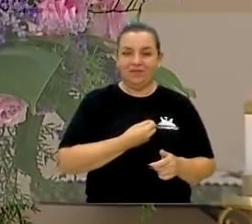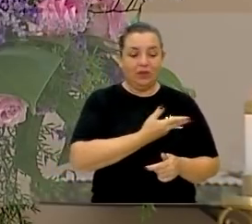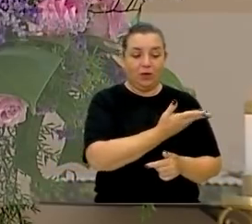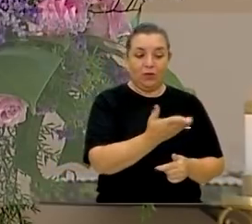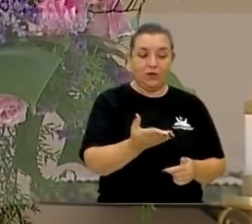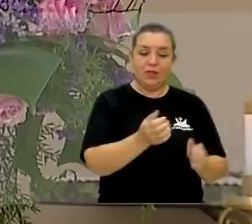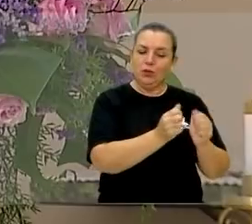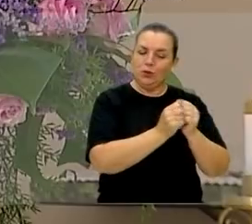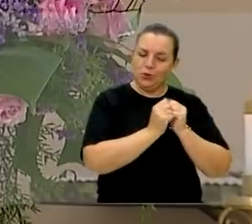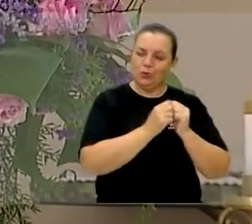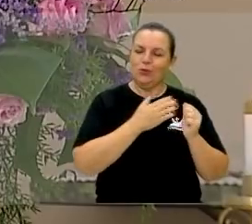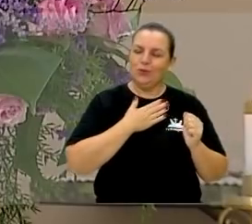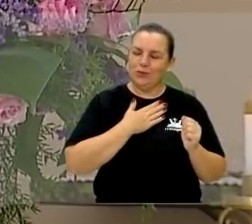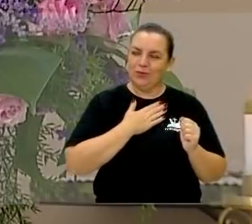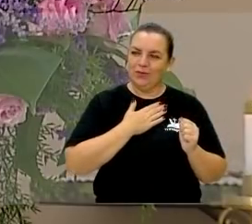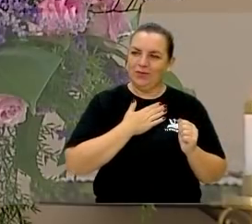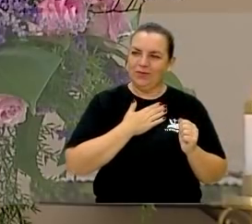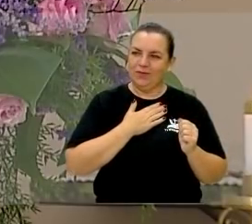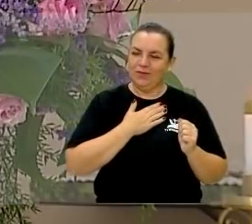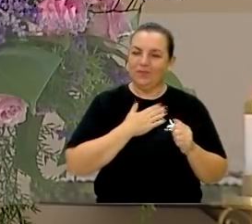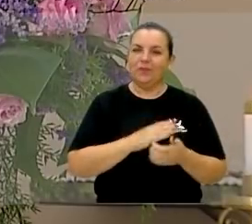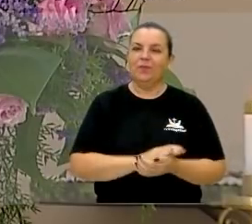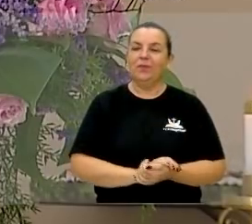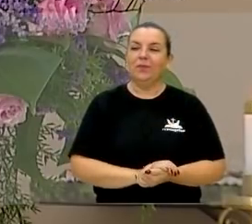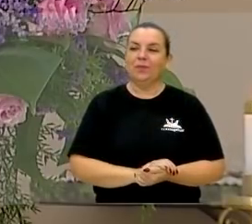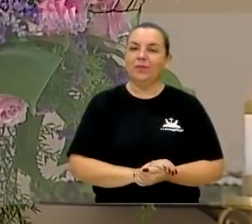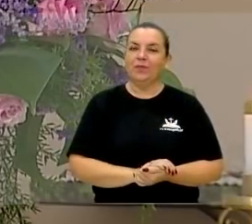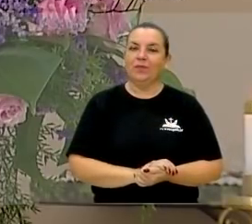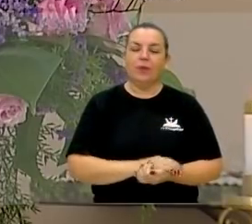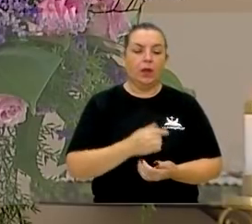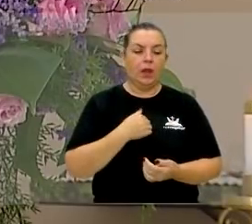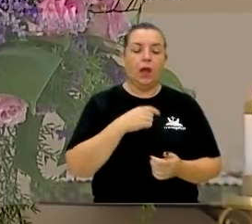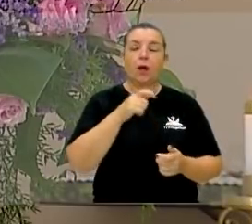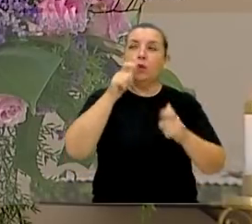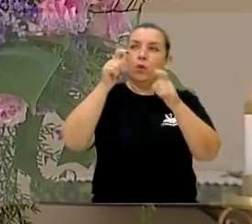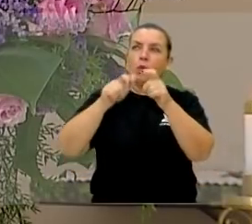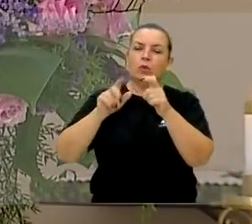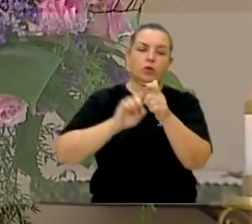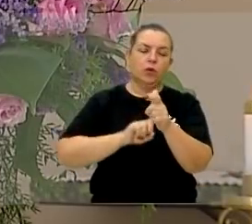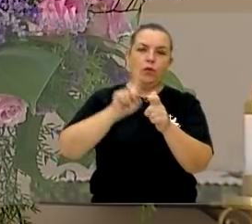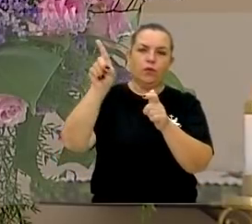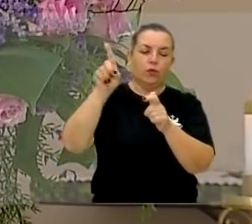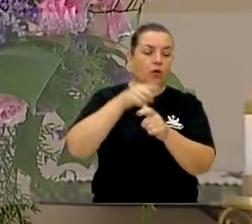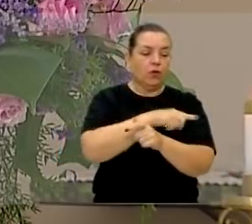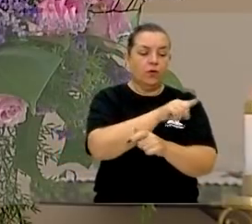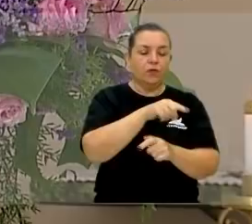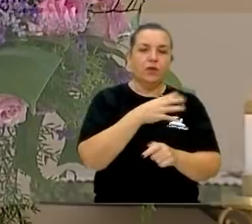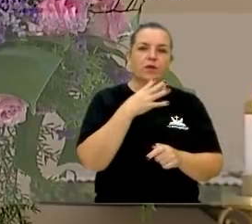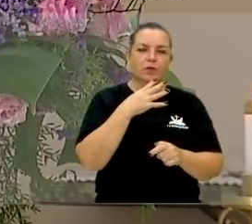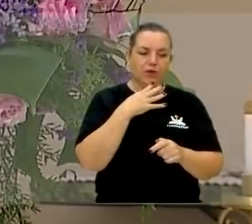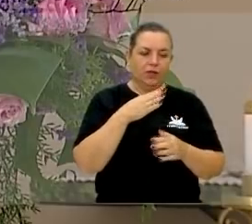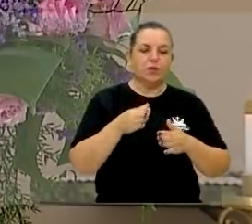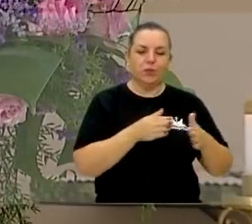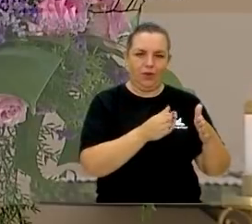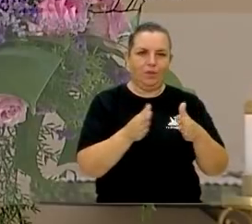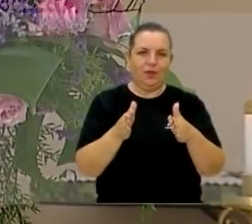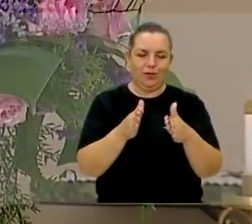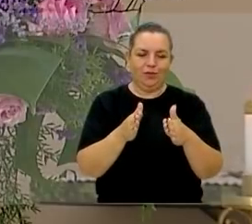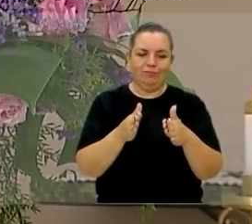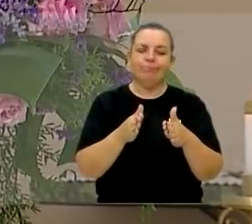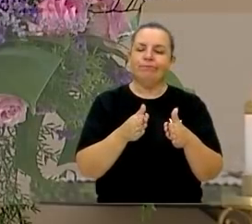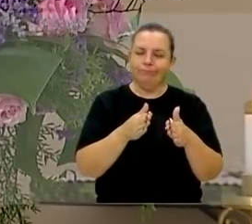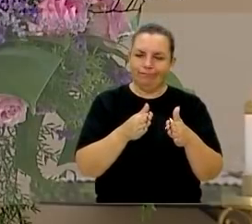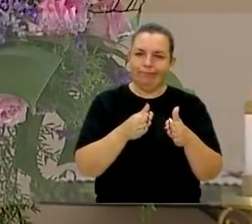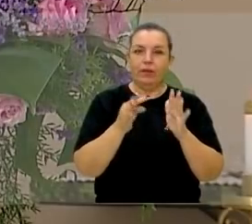estejais também vós. E para onde eu vou, vós conheceis o caminho.